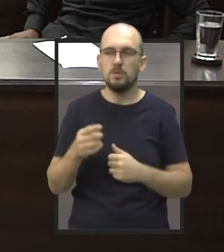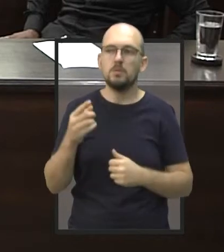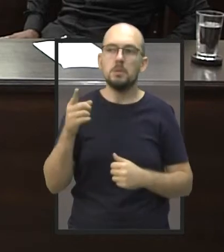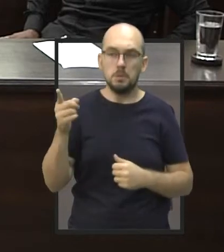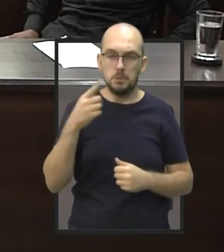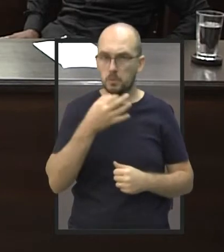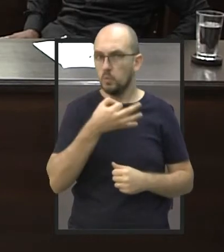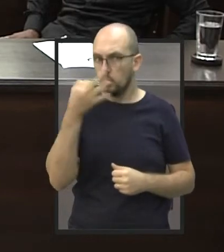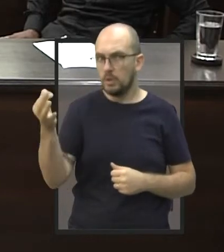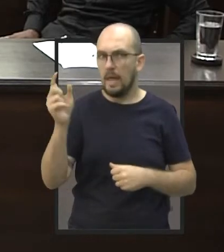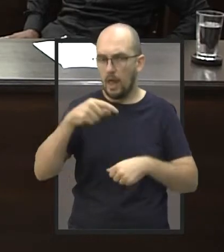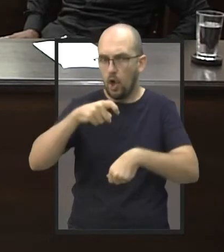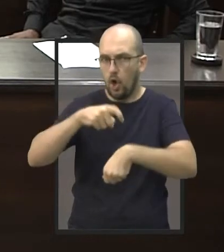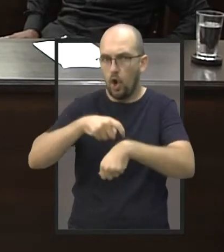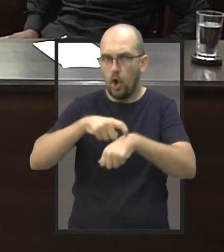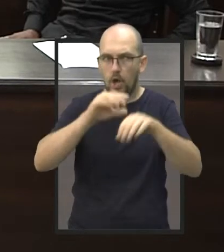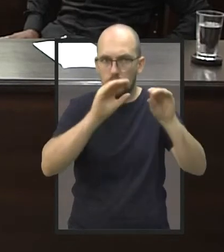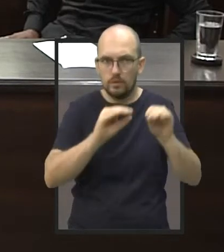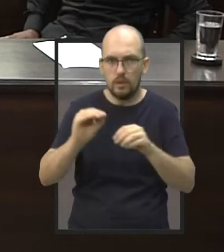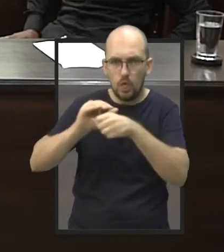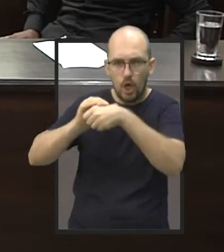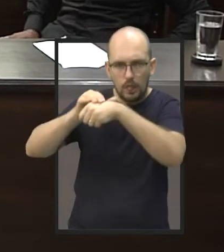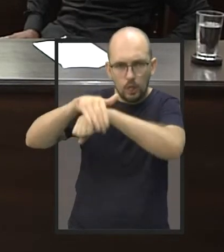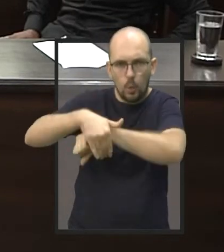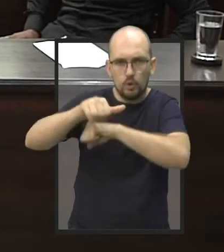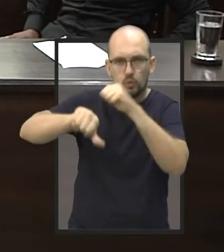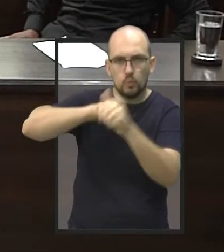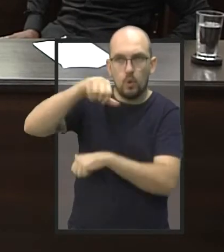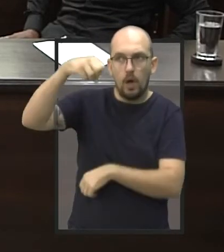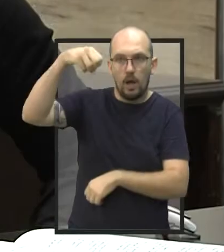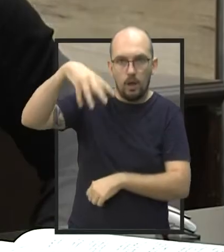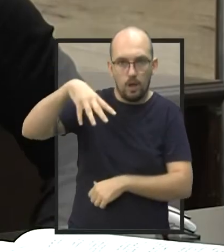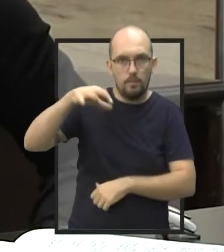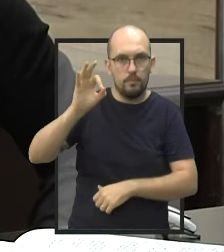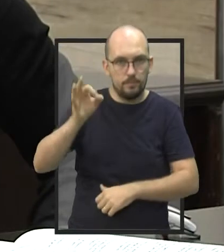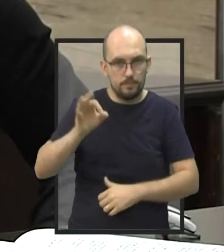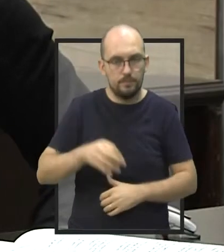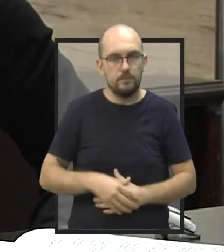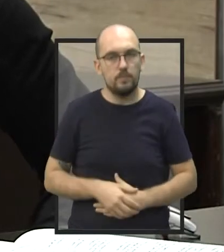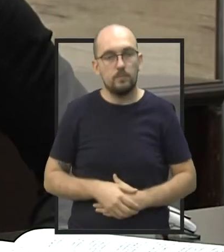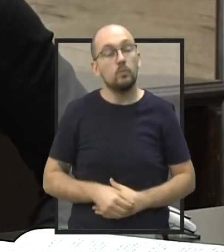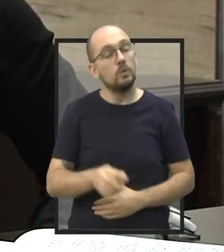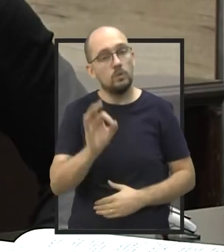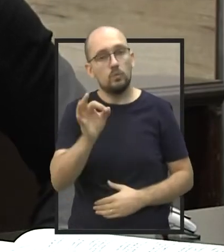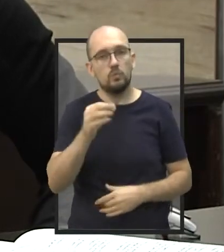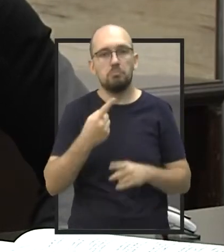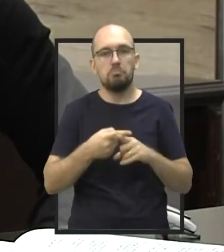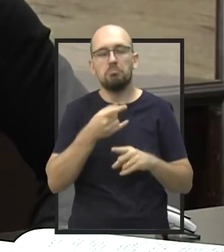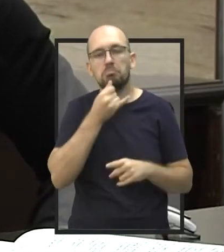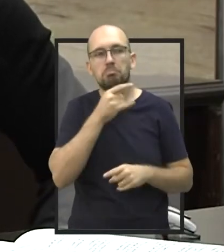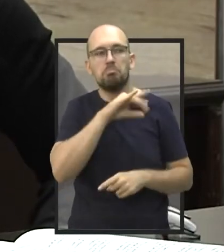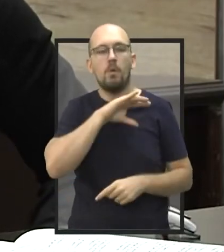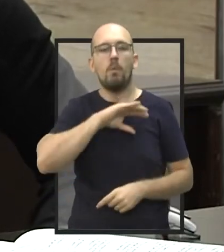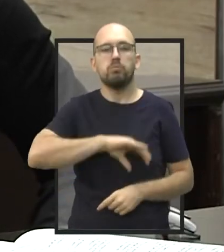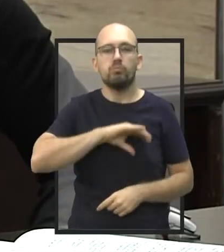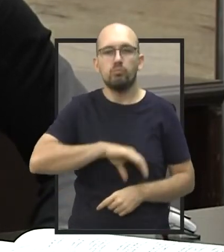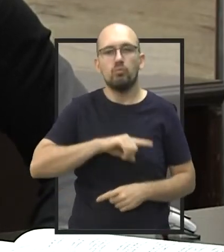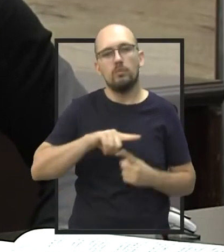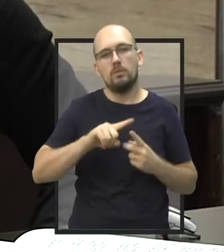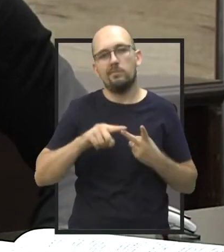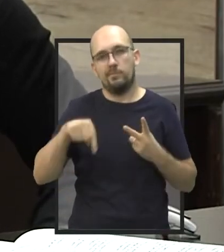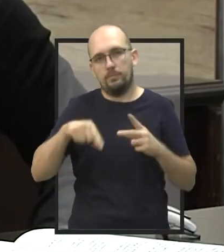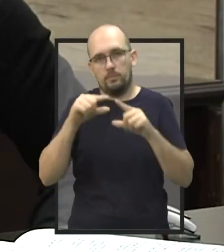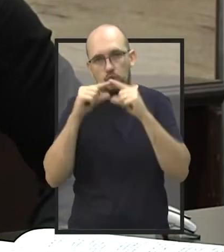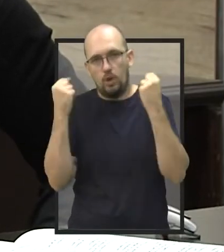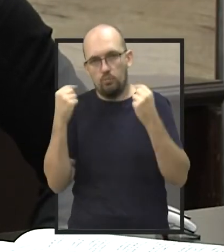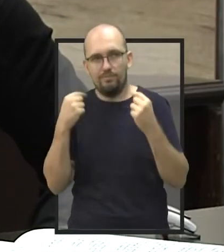essa troca seja feita no período noturno. Exatamente. Por exemplo, no distrito ou aqui em Jaú, mas como a gente é morador de lá, a